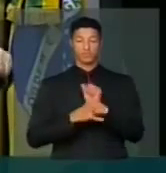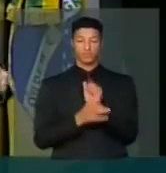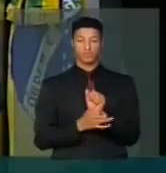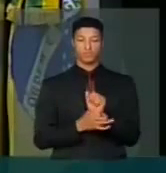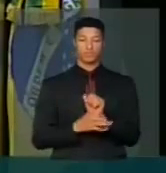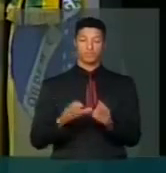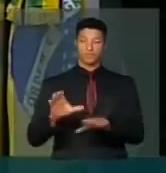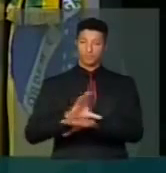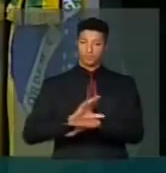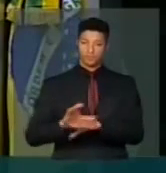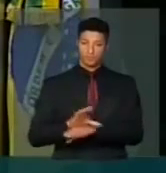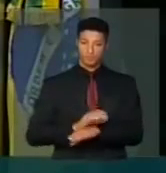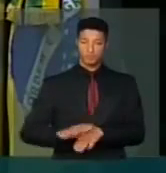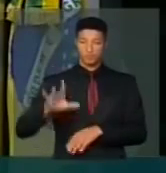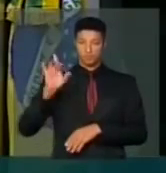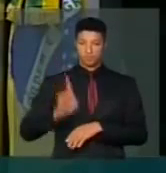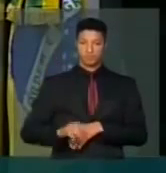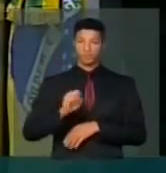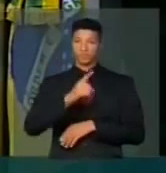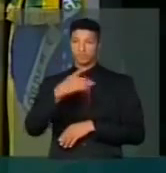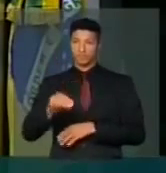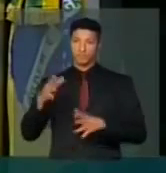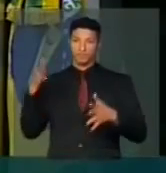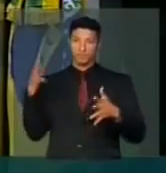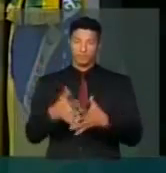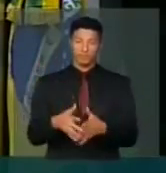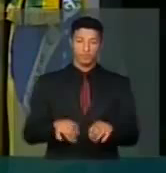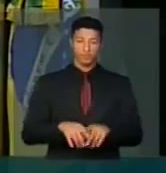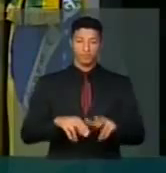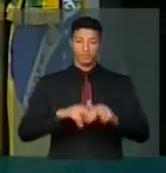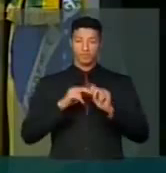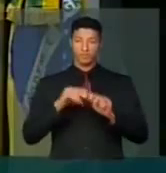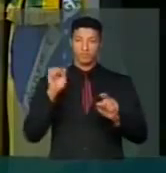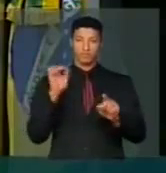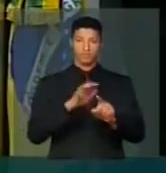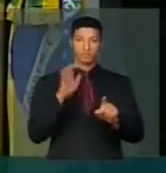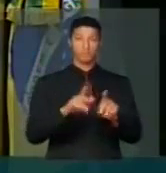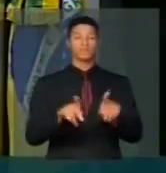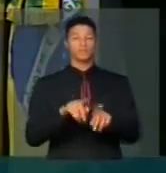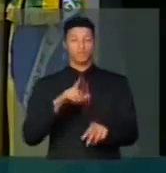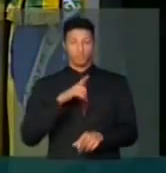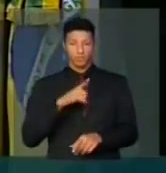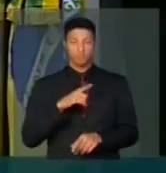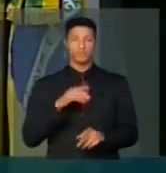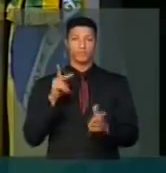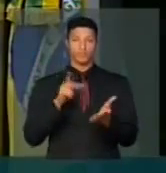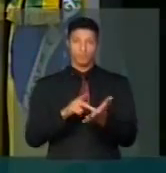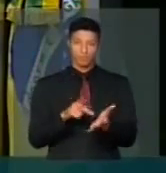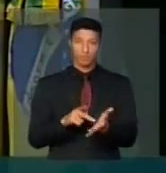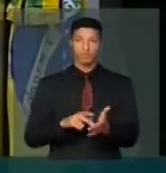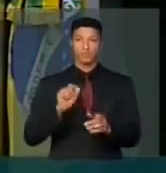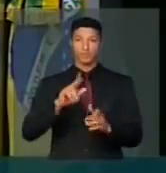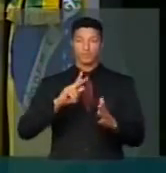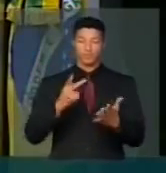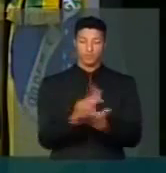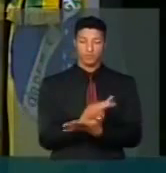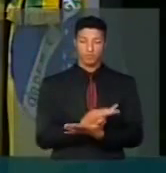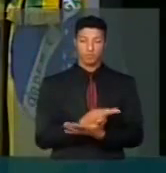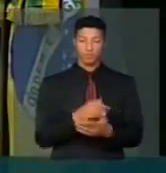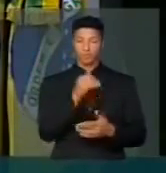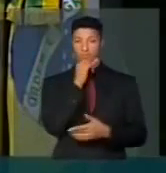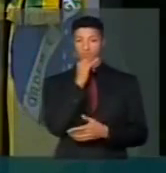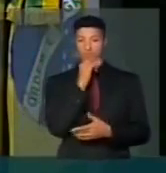garantia, Constituição, direitos são atropelados pelo impacto que tem exatamente o que aconteceu.